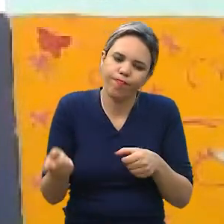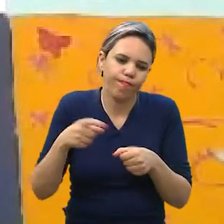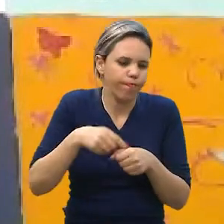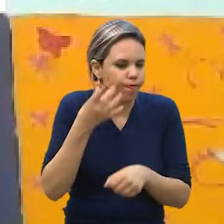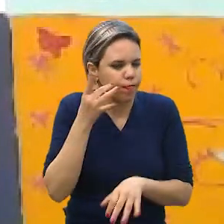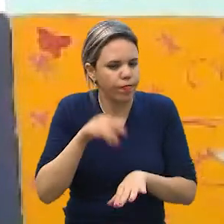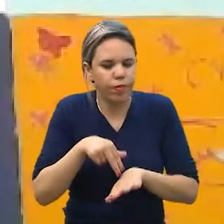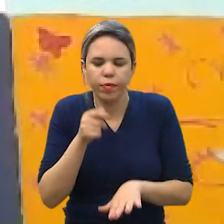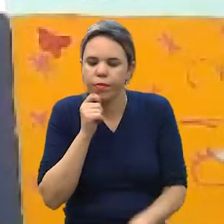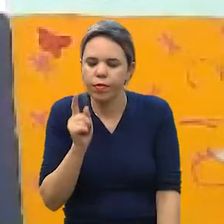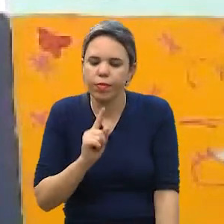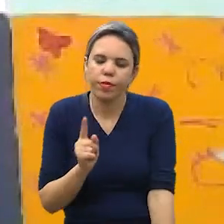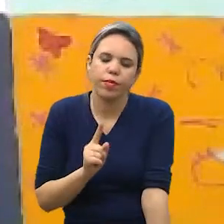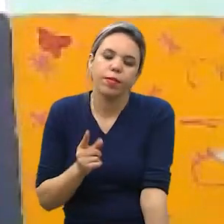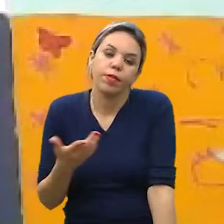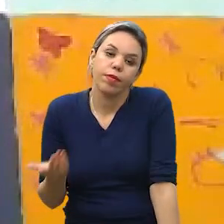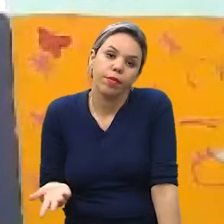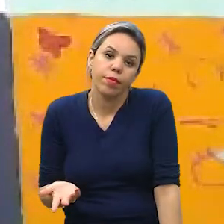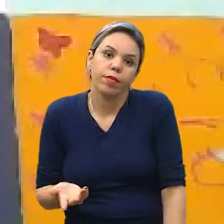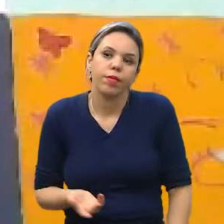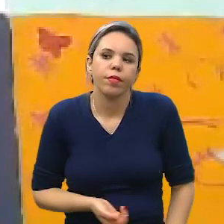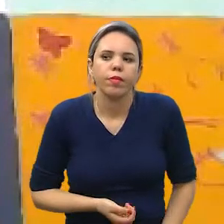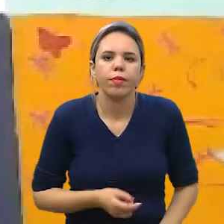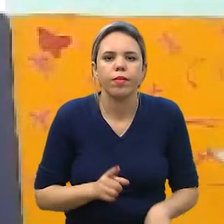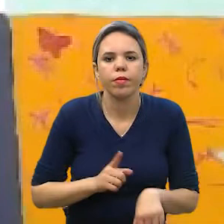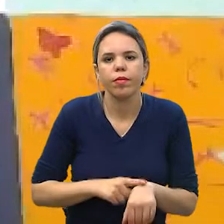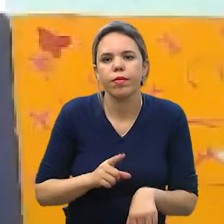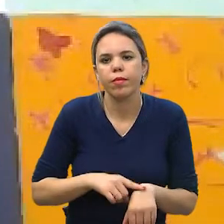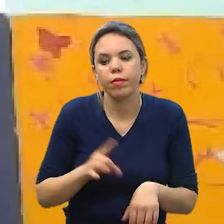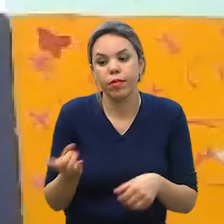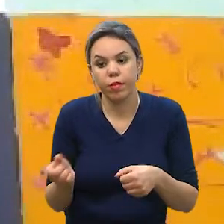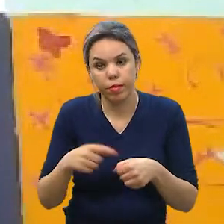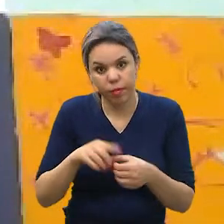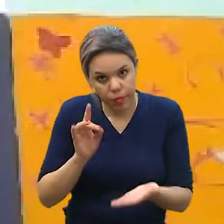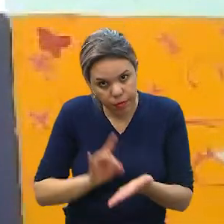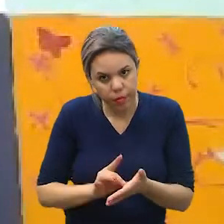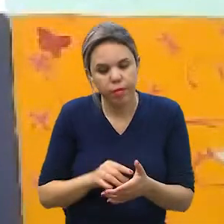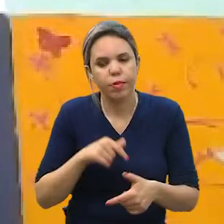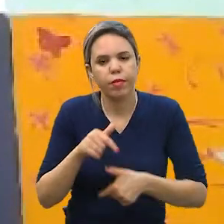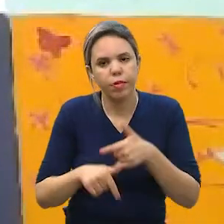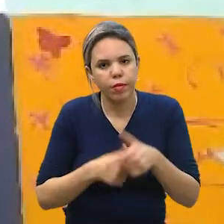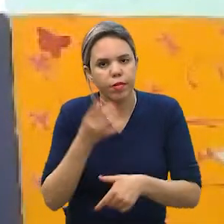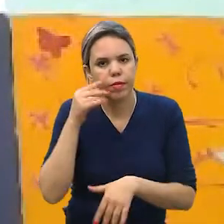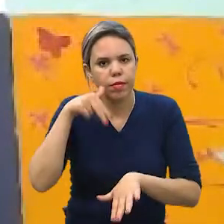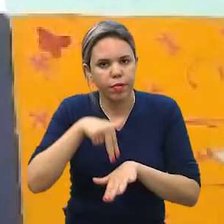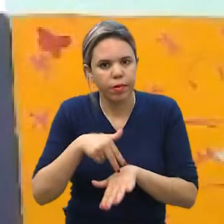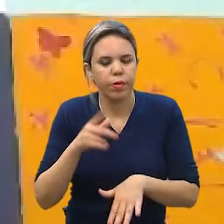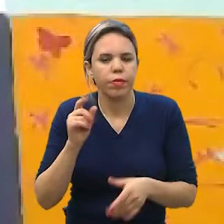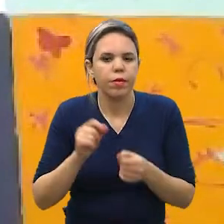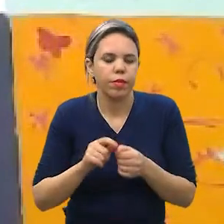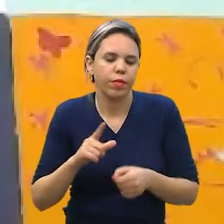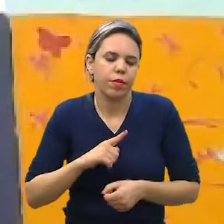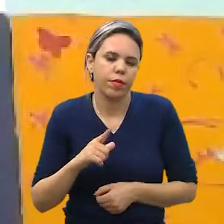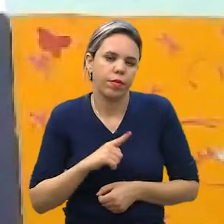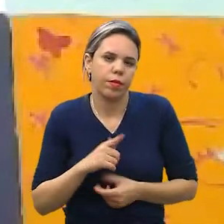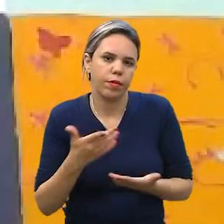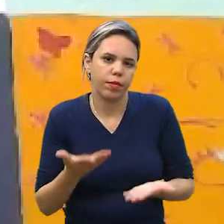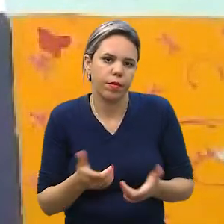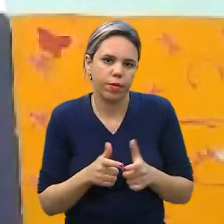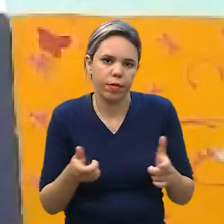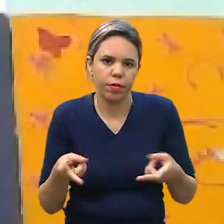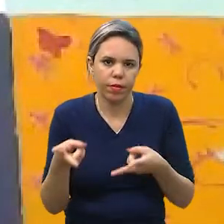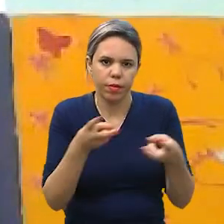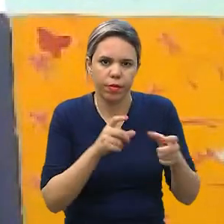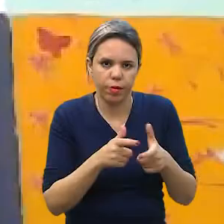retomada. Então, é só na hora que a gente retomar realmente as atividades presenciais é que a gente vai ter o tamanho